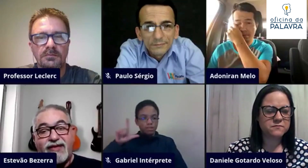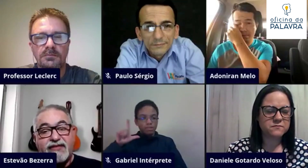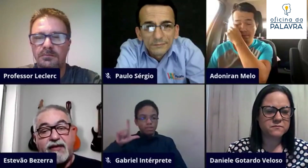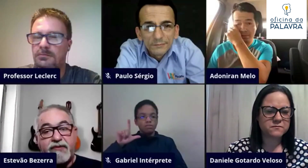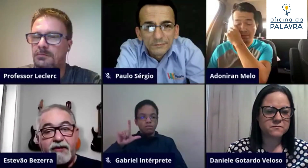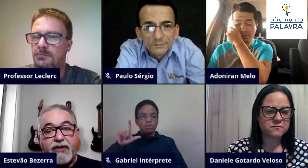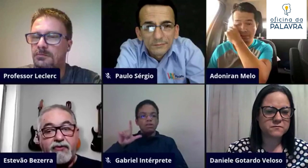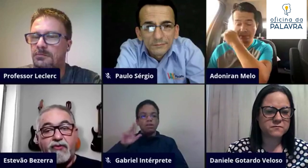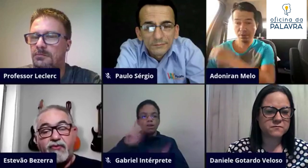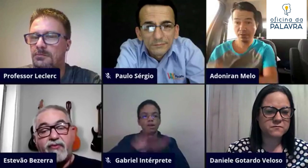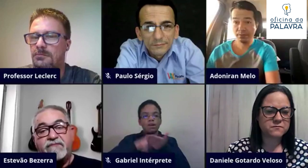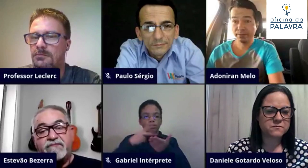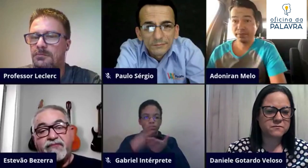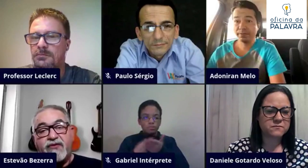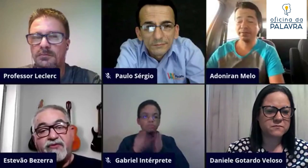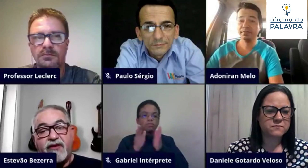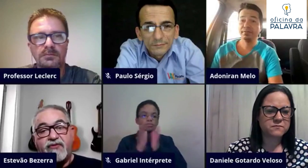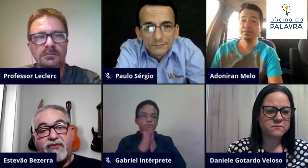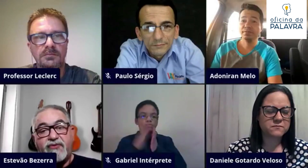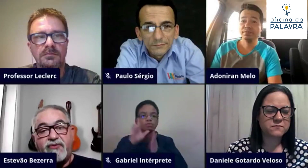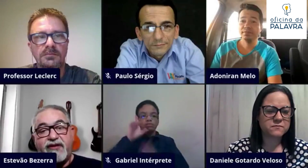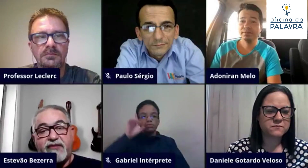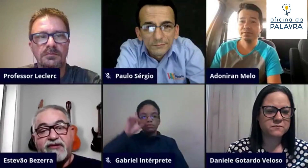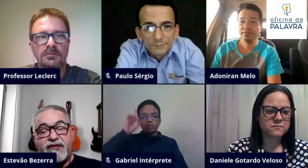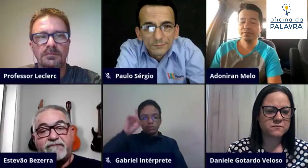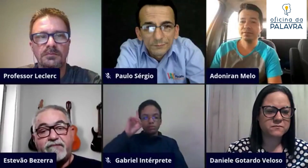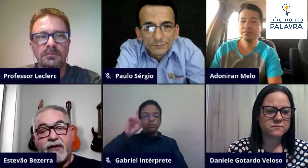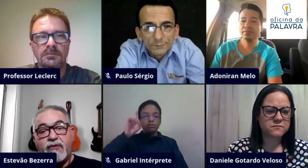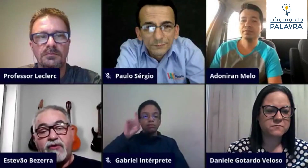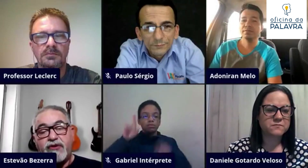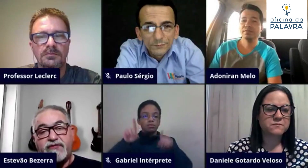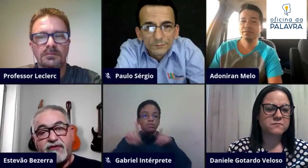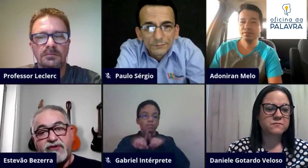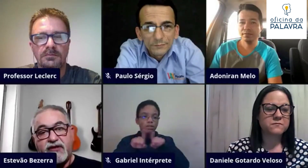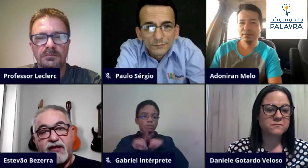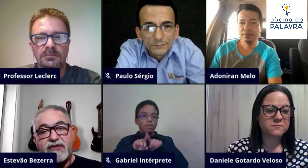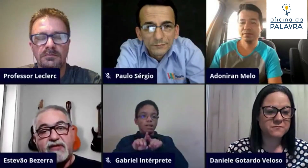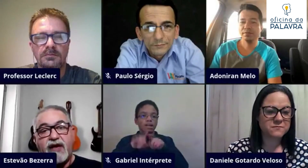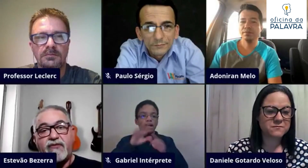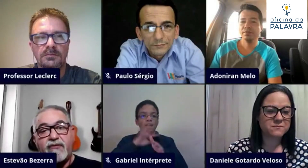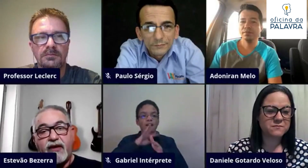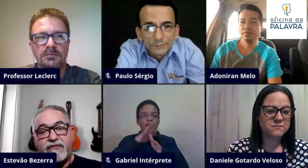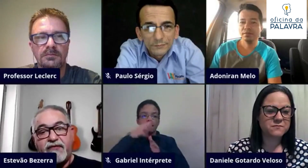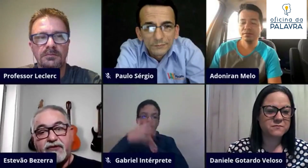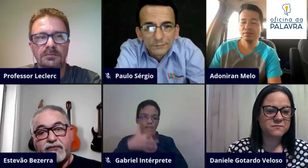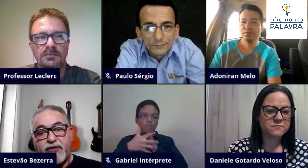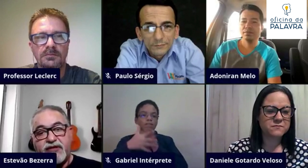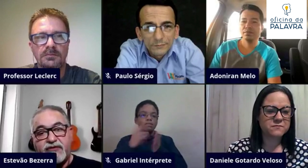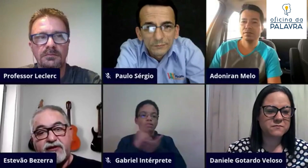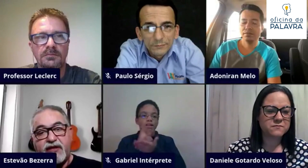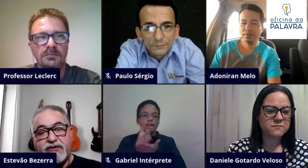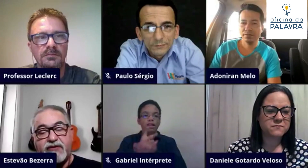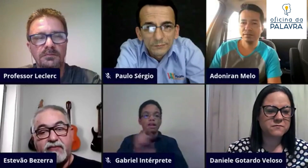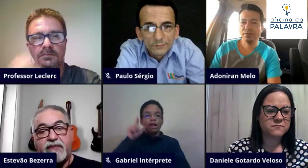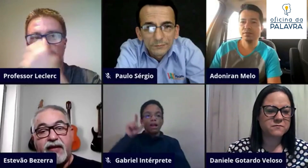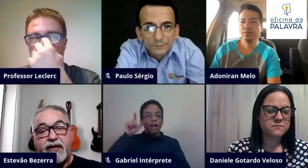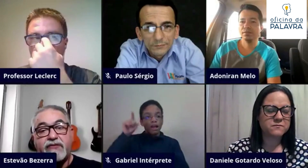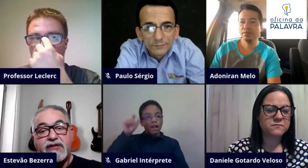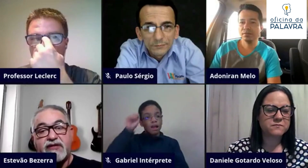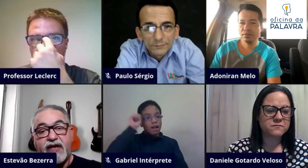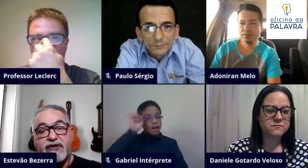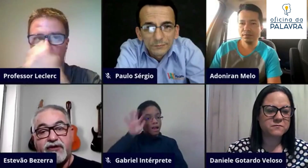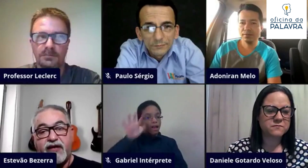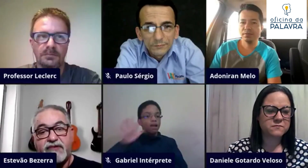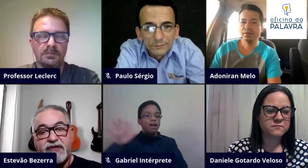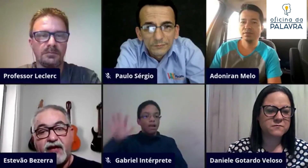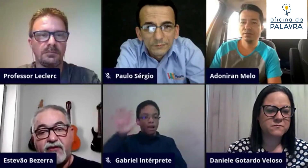bíblica, e Glória sempre trabalhou com Libras, né? Quando nós fomos em Guiné-Bissau, ela fez projetos de tradução também para a